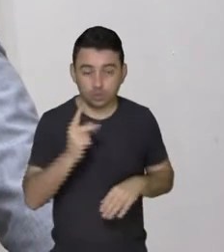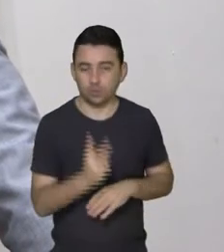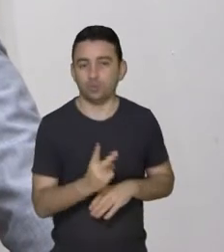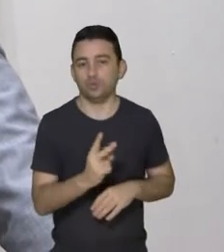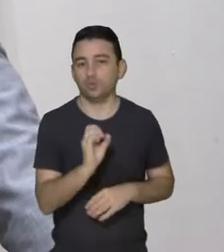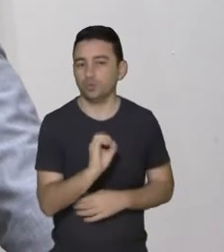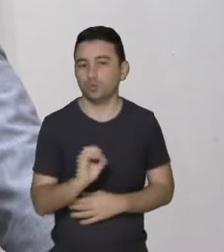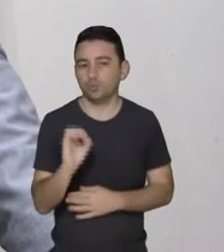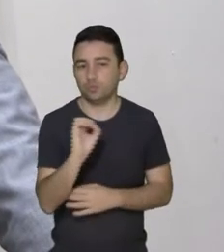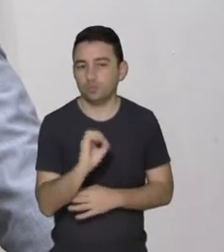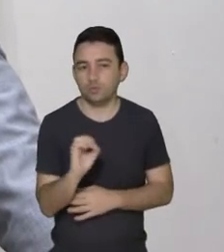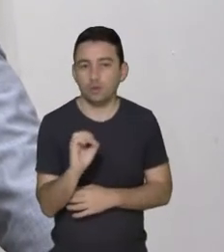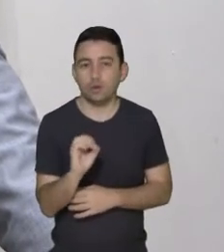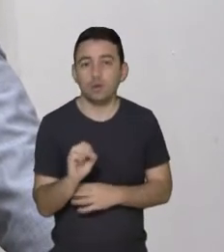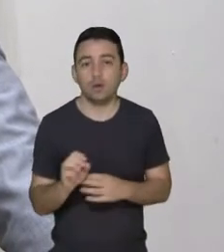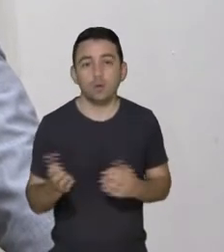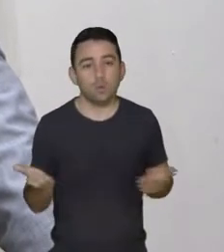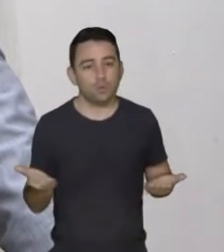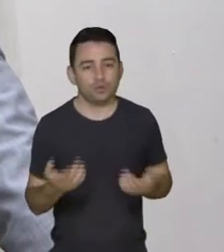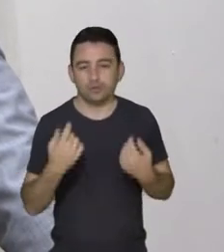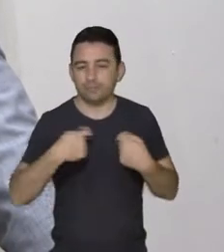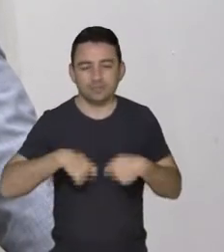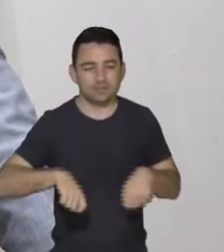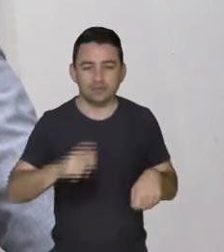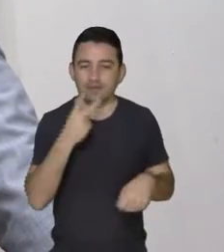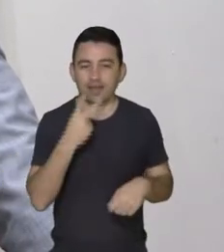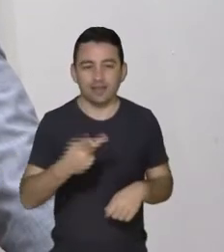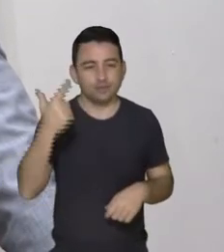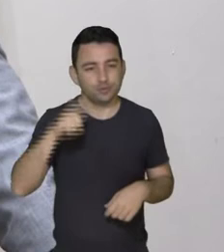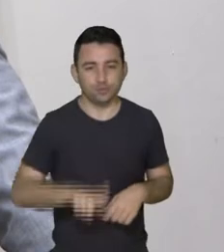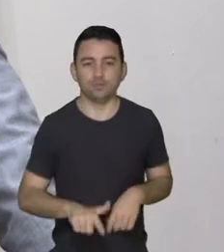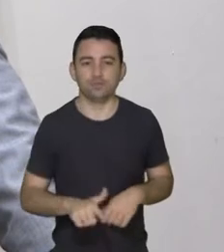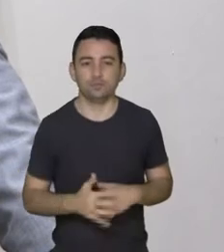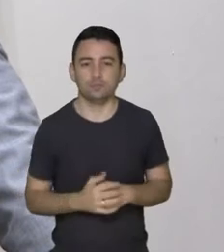hoje eu não precisaria mais falar